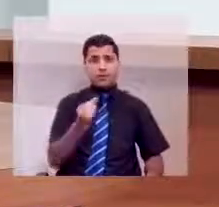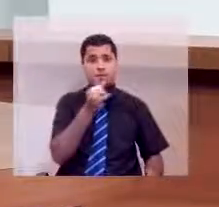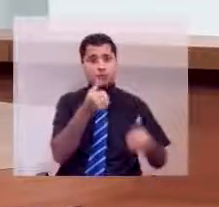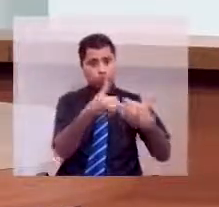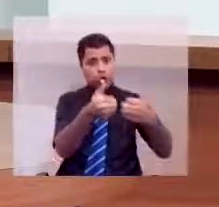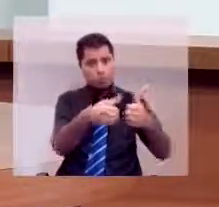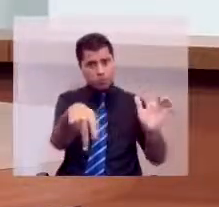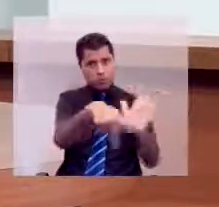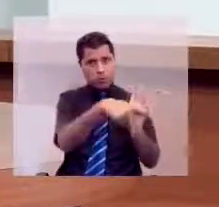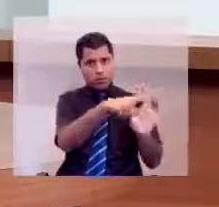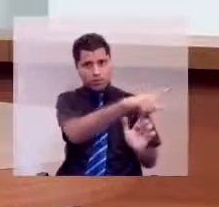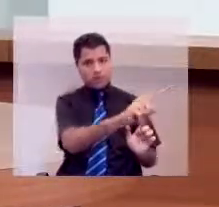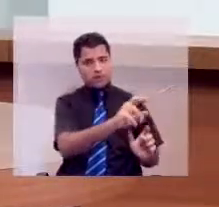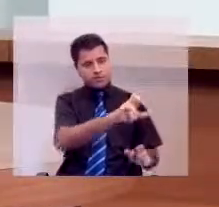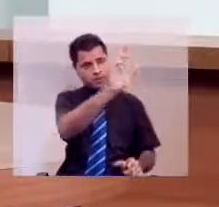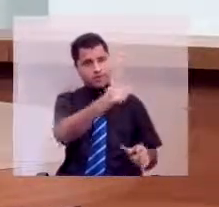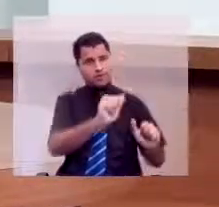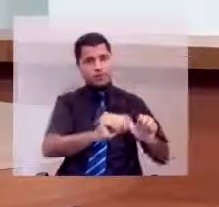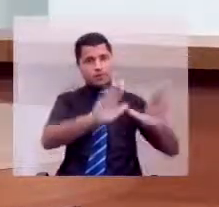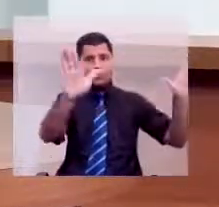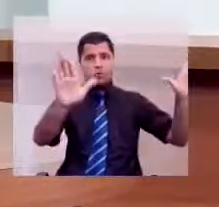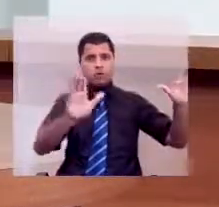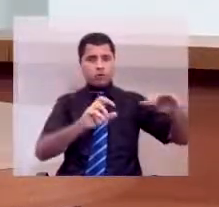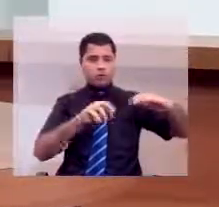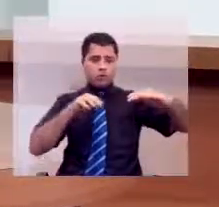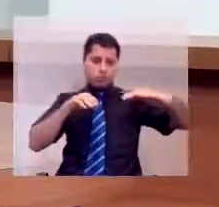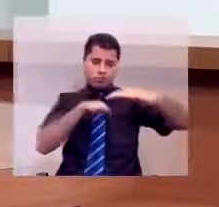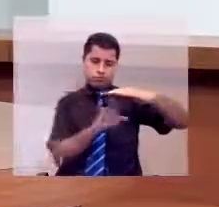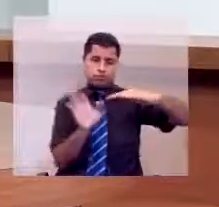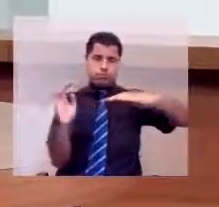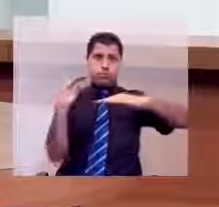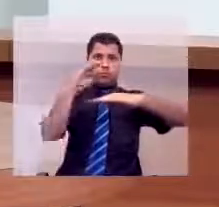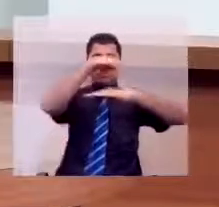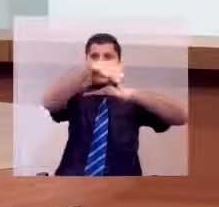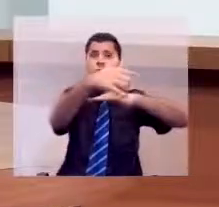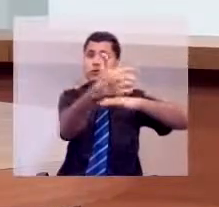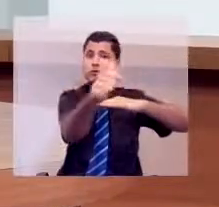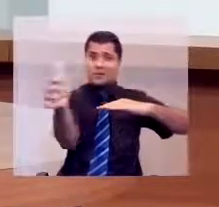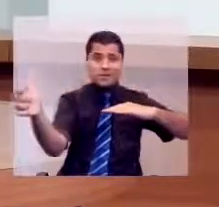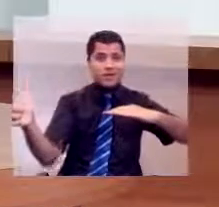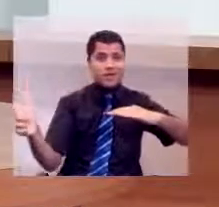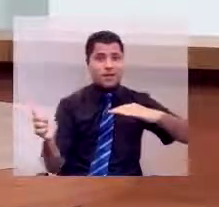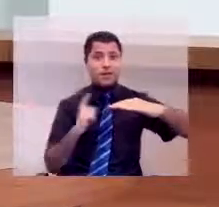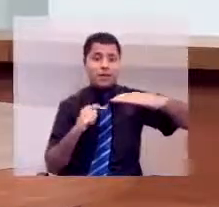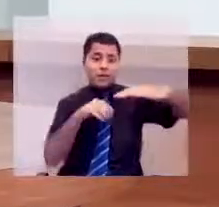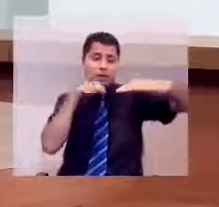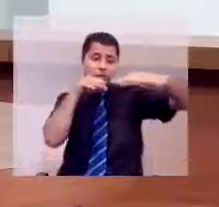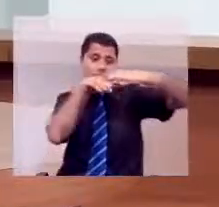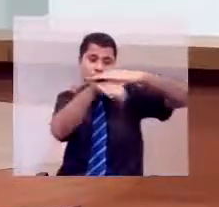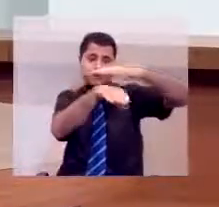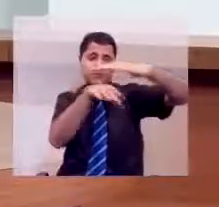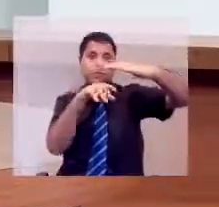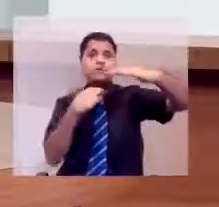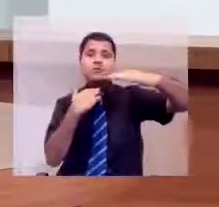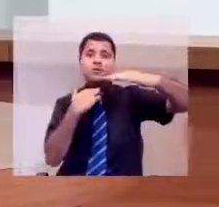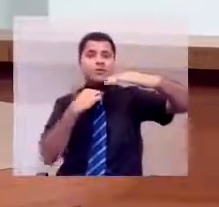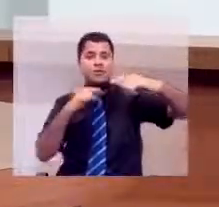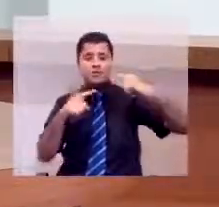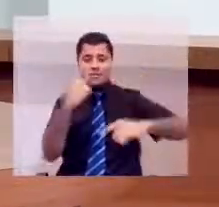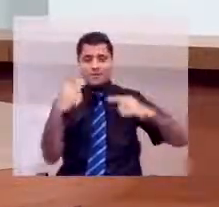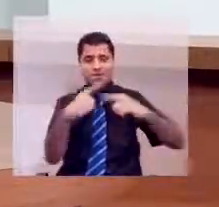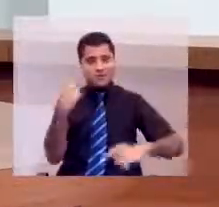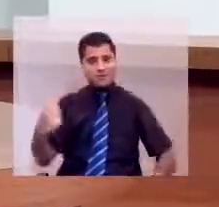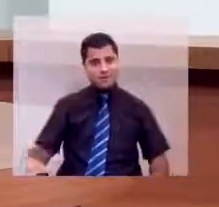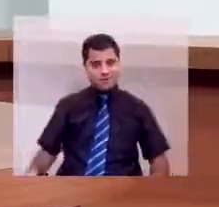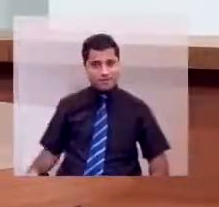não vão lá para cima, vereador Pastor João Barbosa. São limitadores que colocam, que na realidade, vereador, a